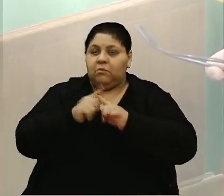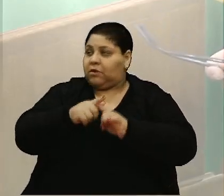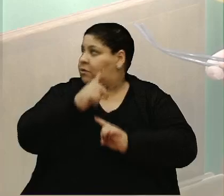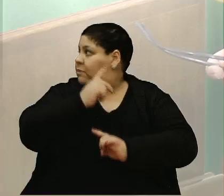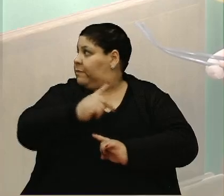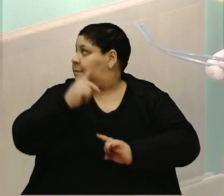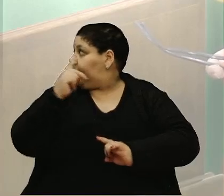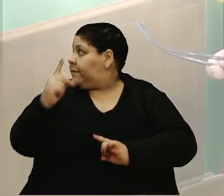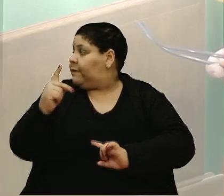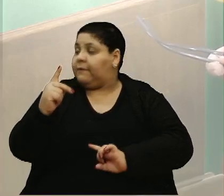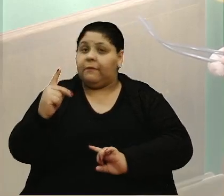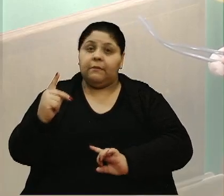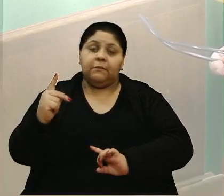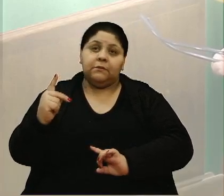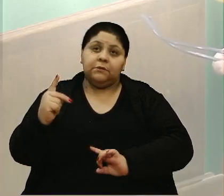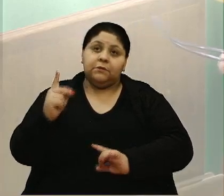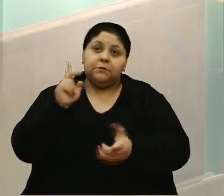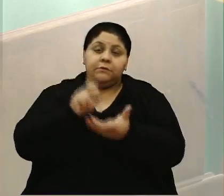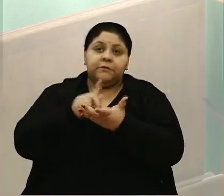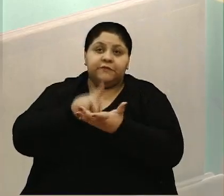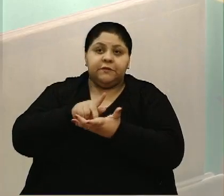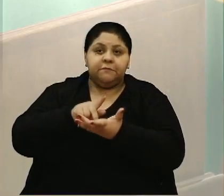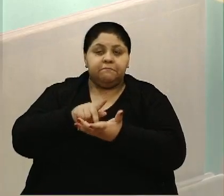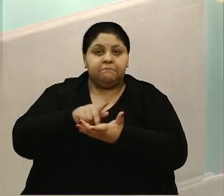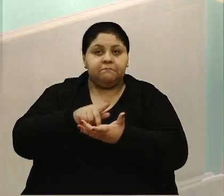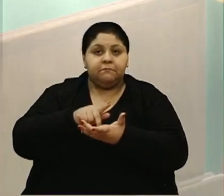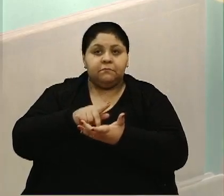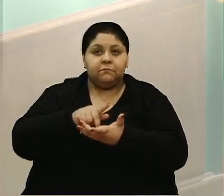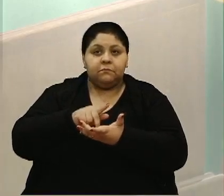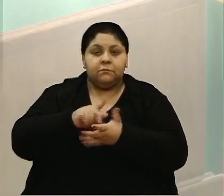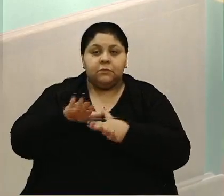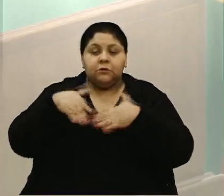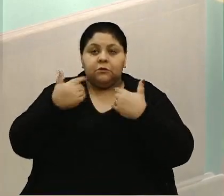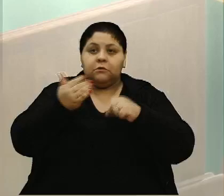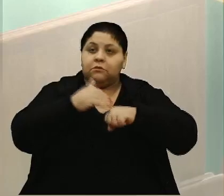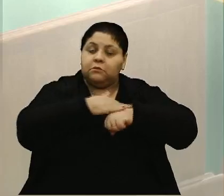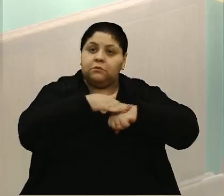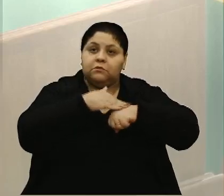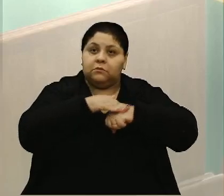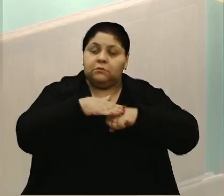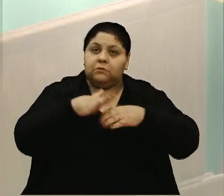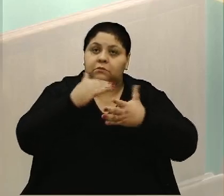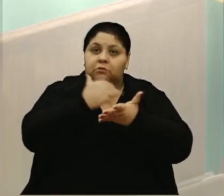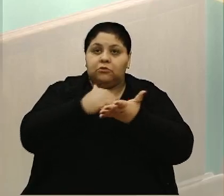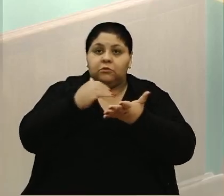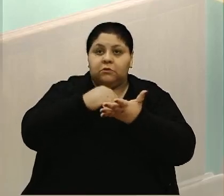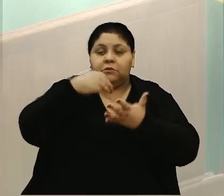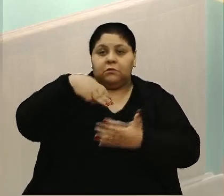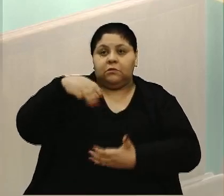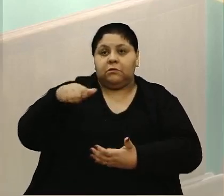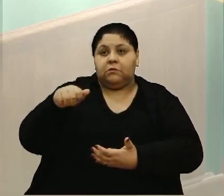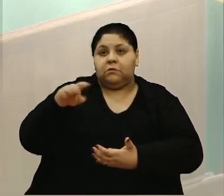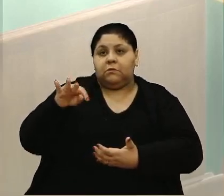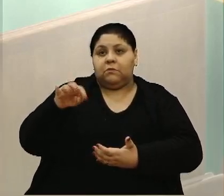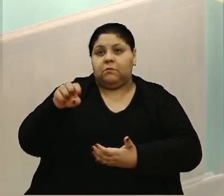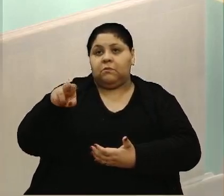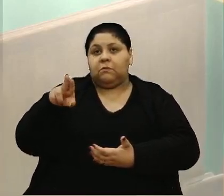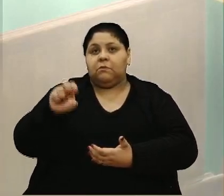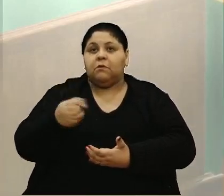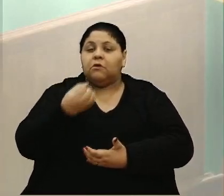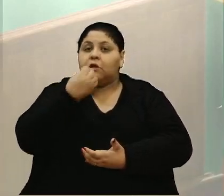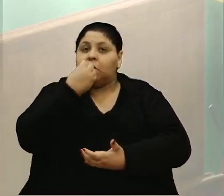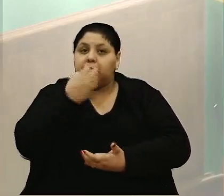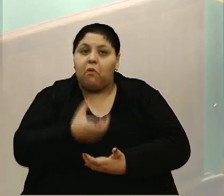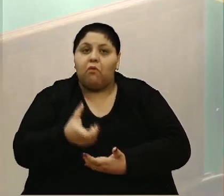PPP, na verdade. Então, conversando também com o secretário Matheus, que bom que